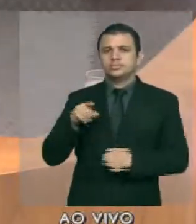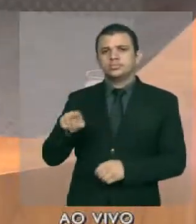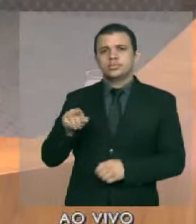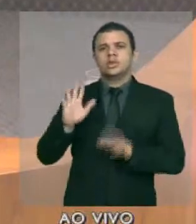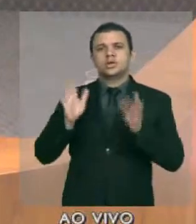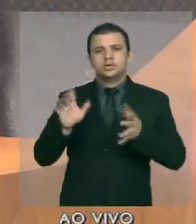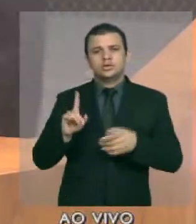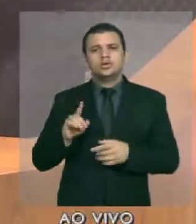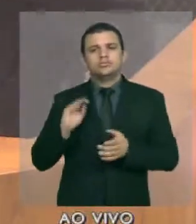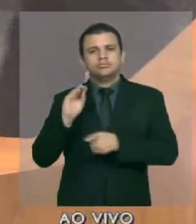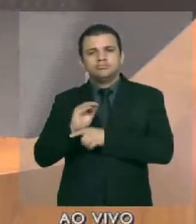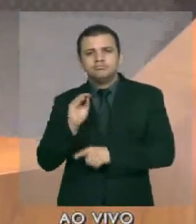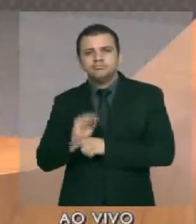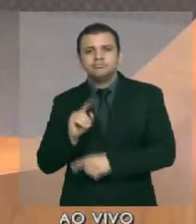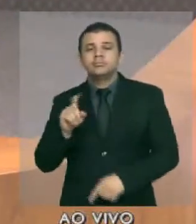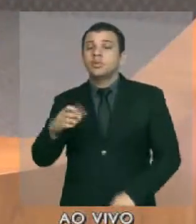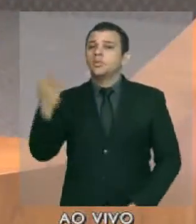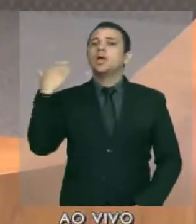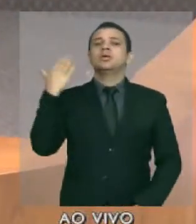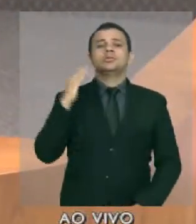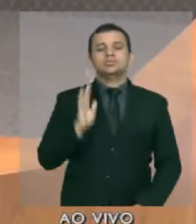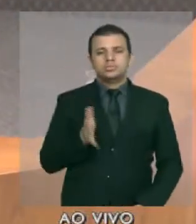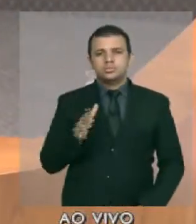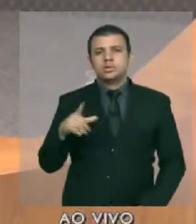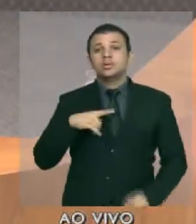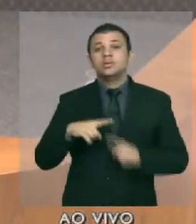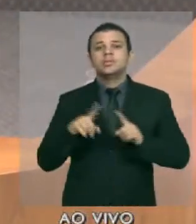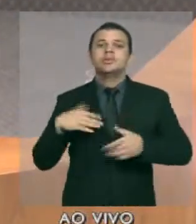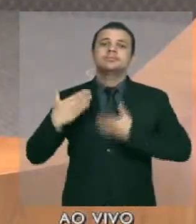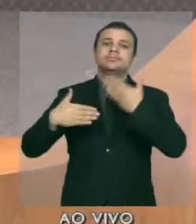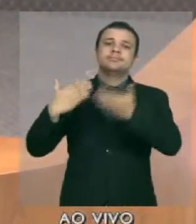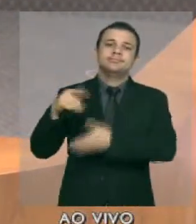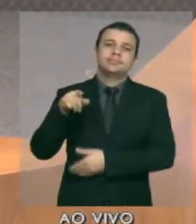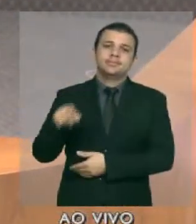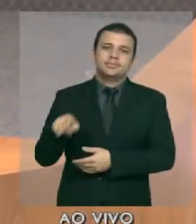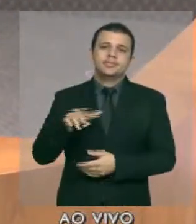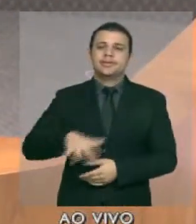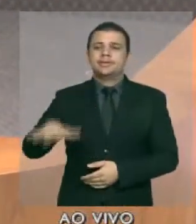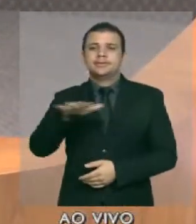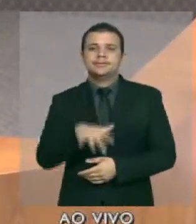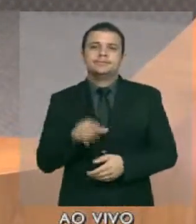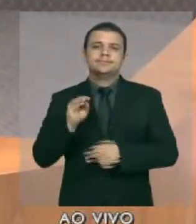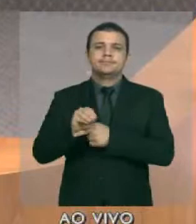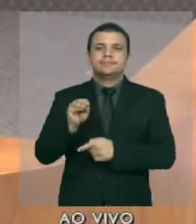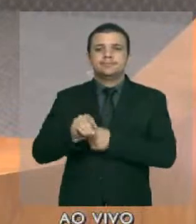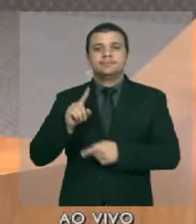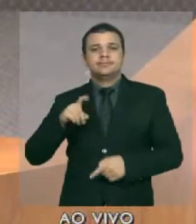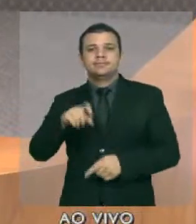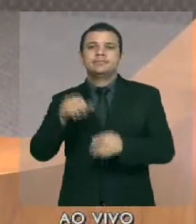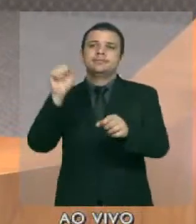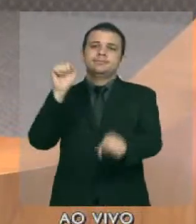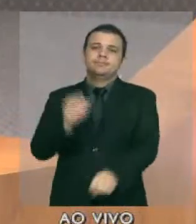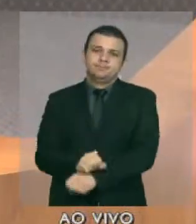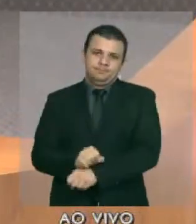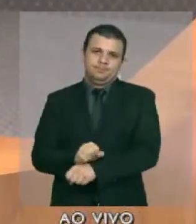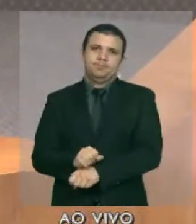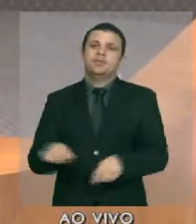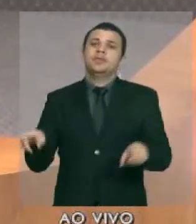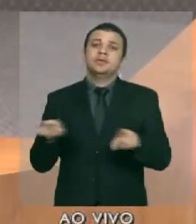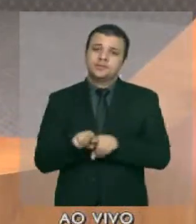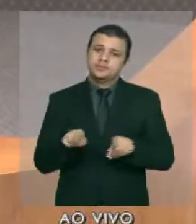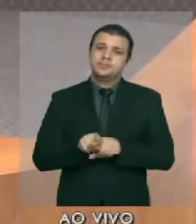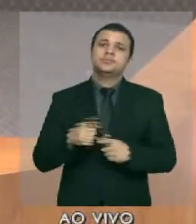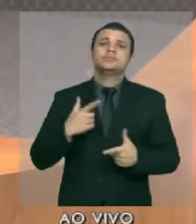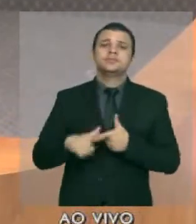o Maranhão em cacicultura mas infelizmente as fazendas foram desativadas por conta principalmente também do processo